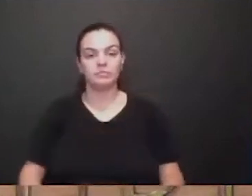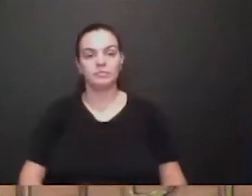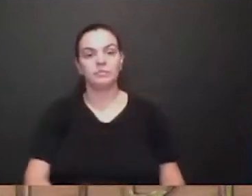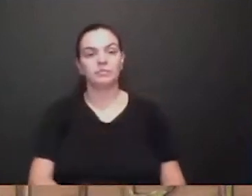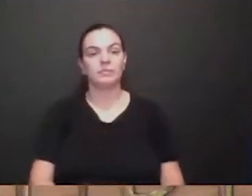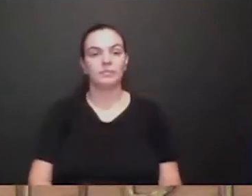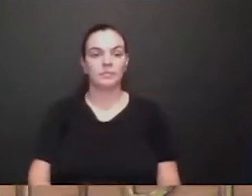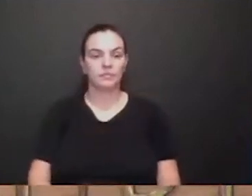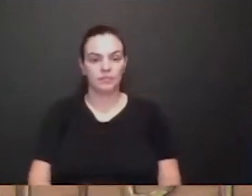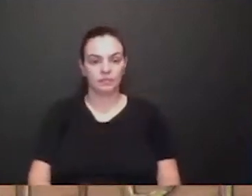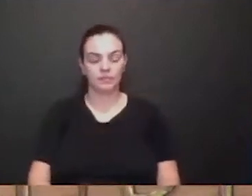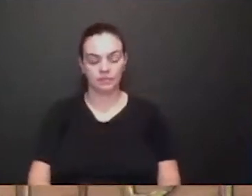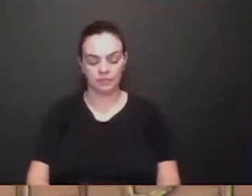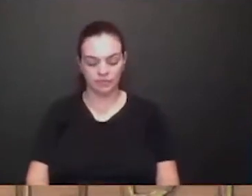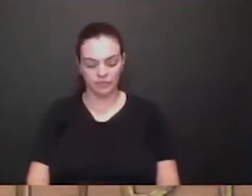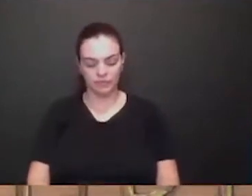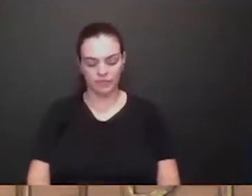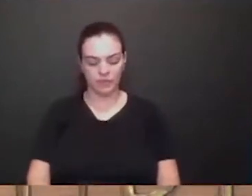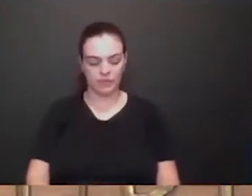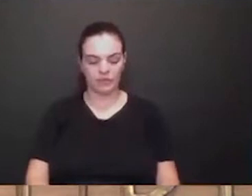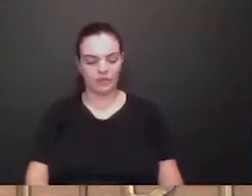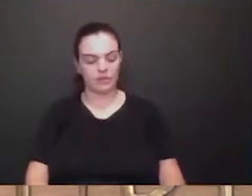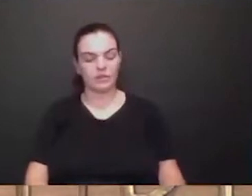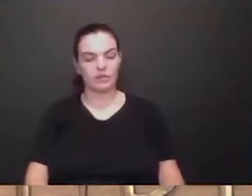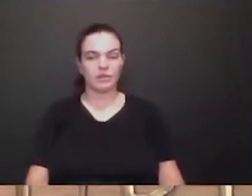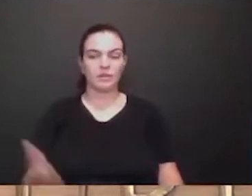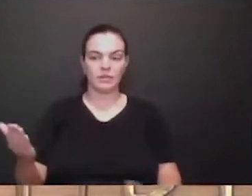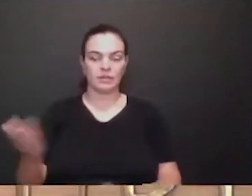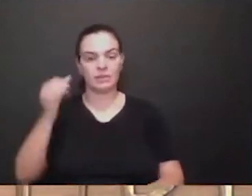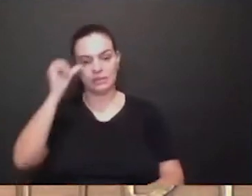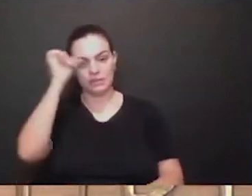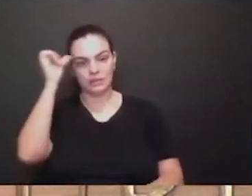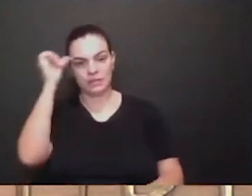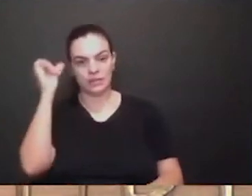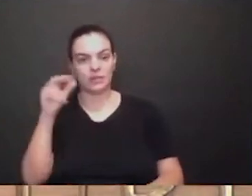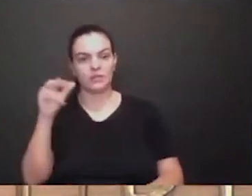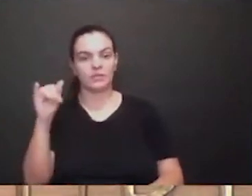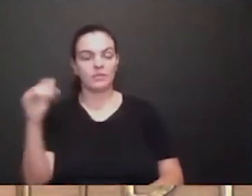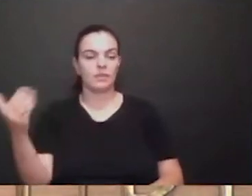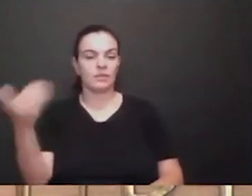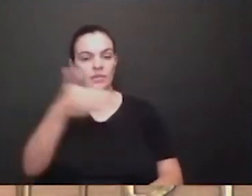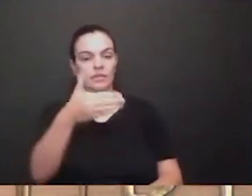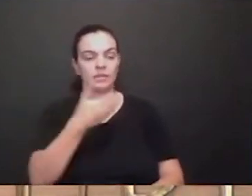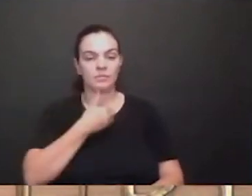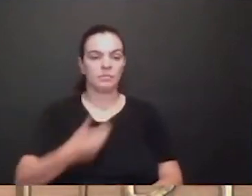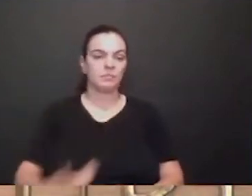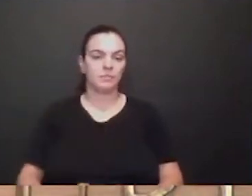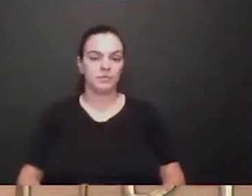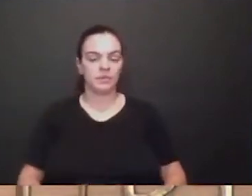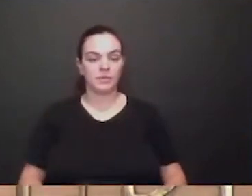a presidência da audiência pública ao vereador Serginho do Posto e convido os demais integrantes da comissão para que venham à